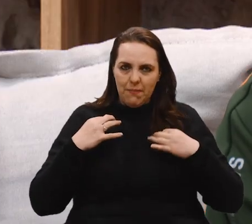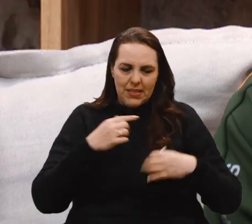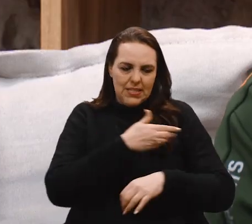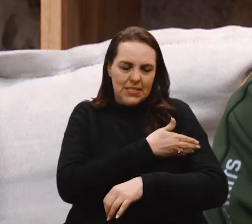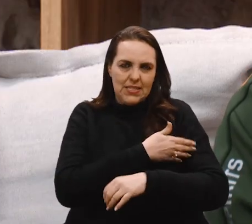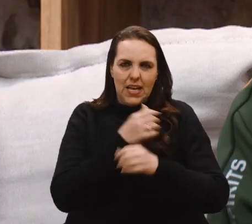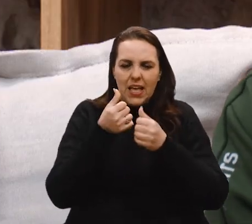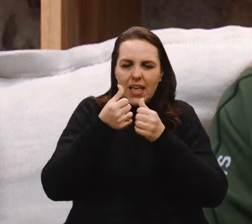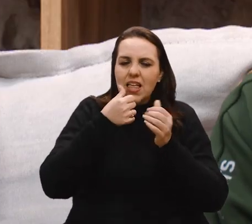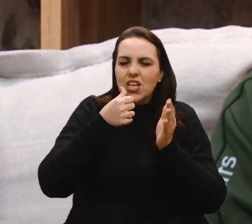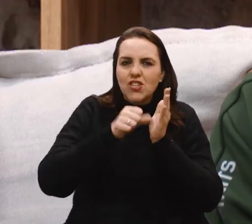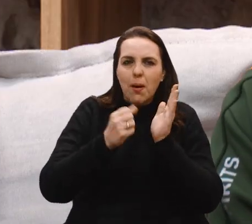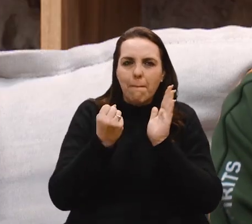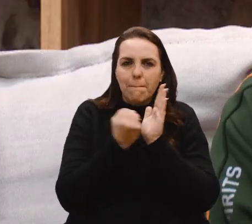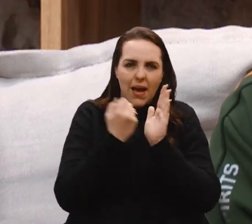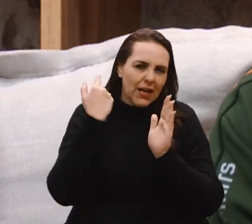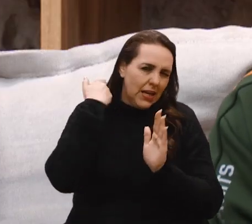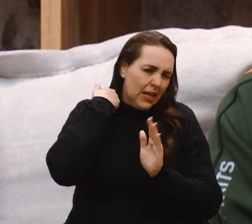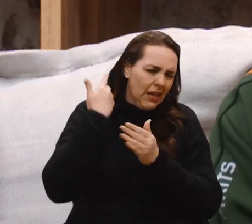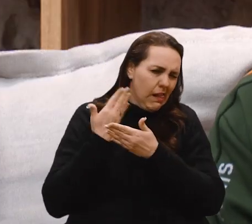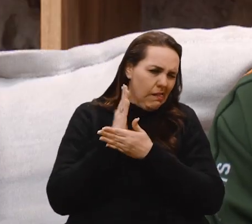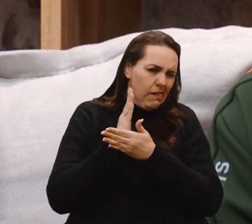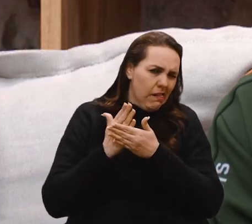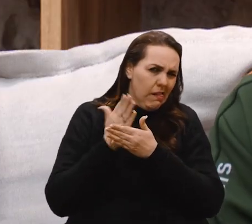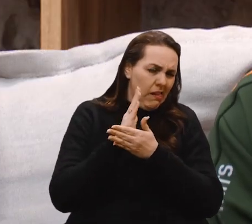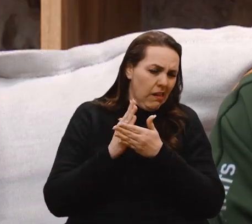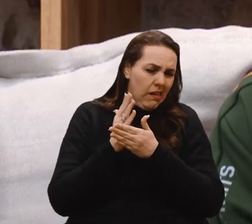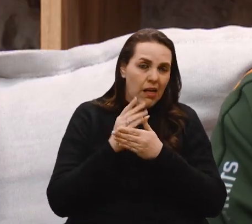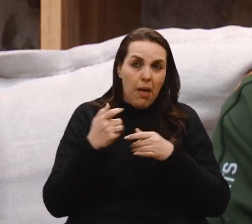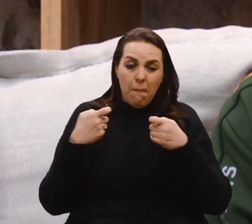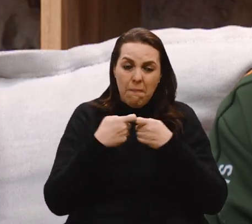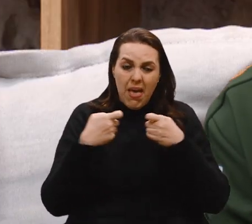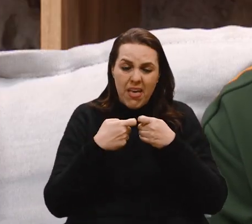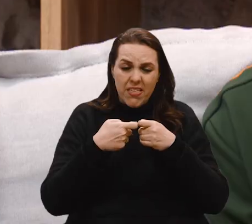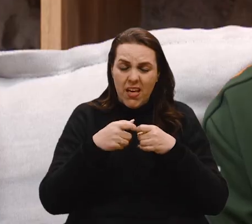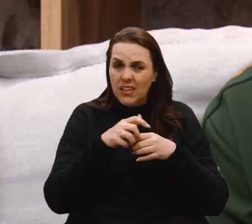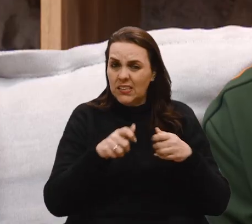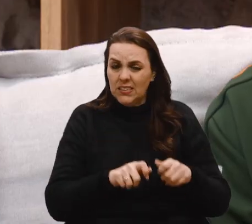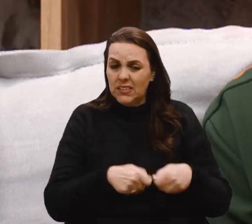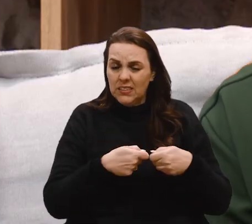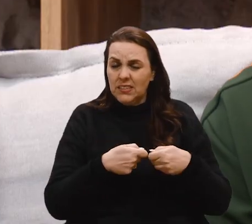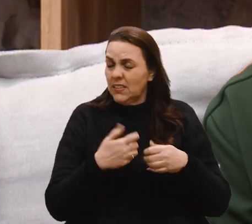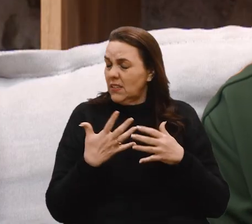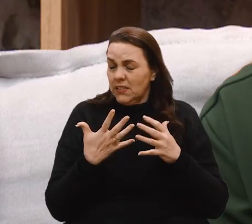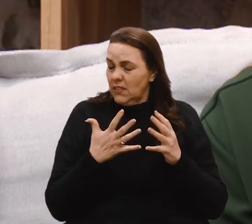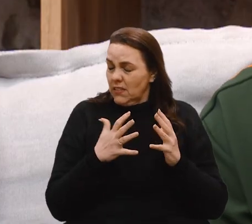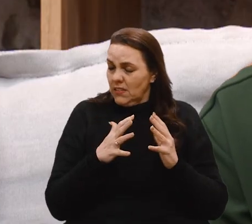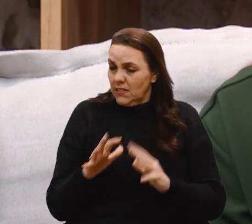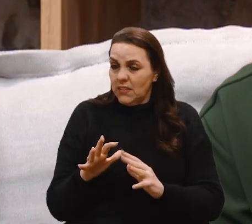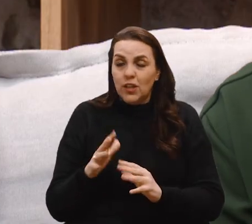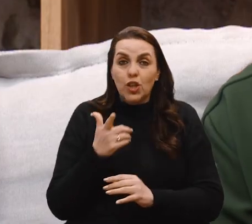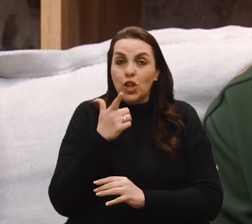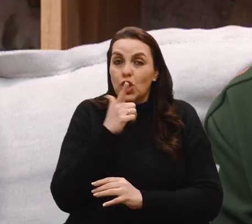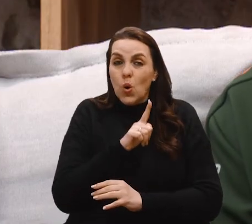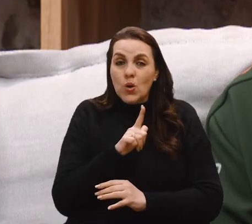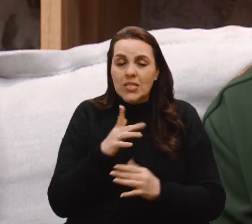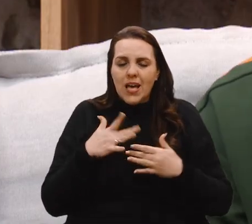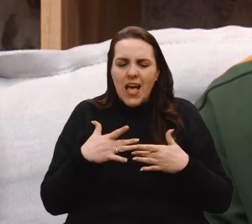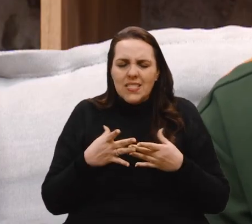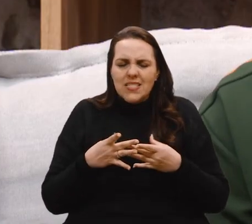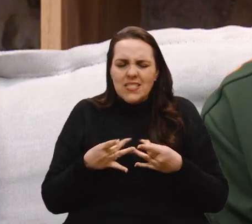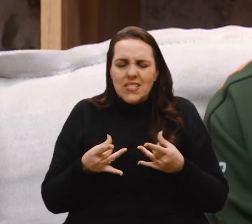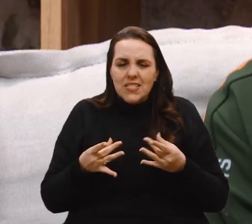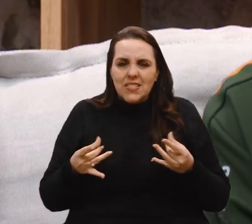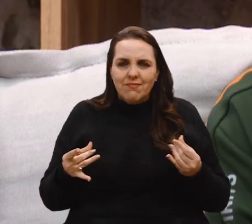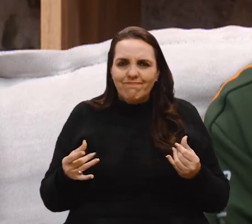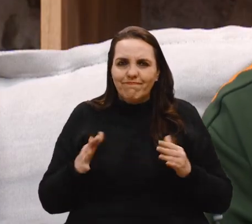incomoda muito mais do que o normal. Uma costura numa meia, às vezes impede a gente de usar aquela meia por conta de uma costura. Então, já